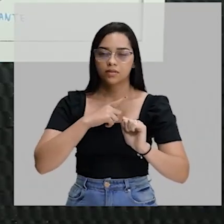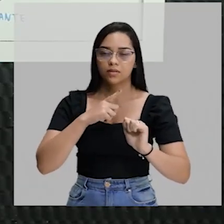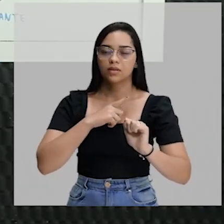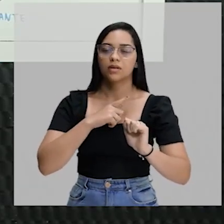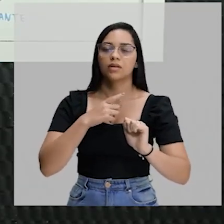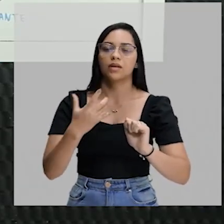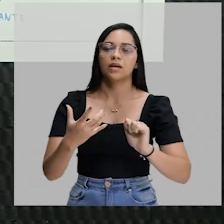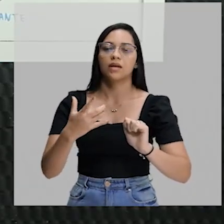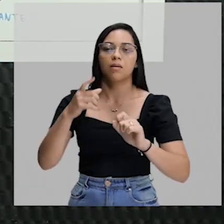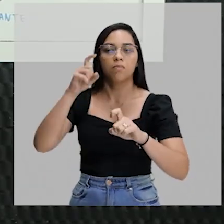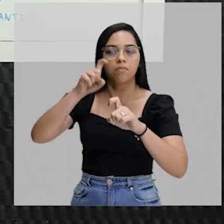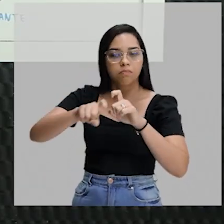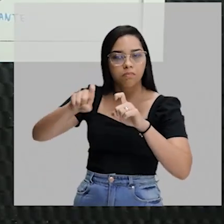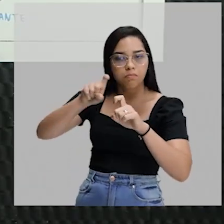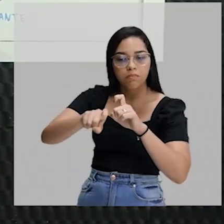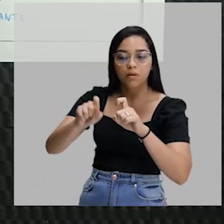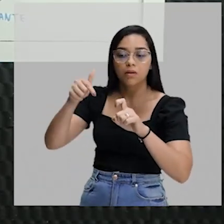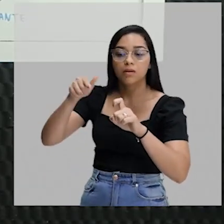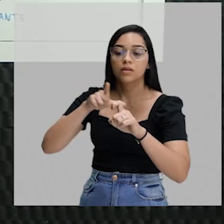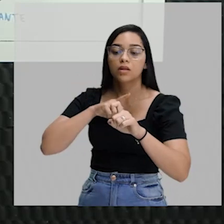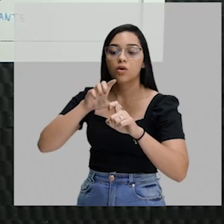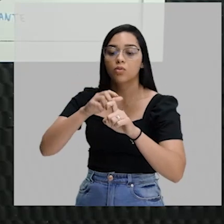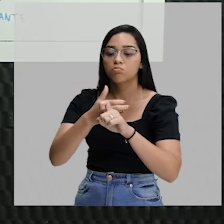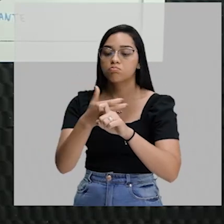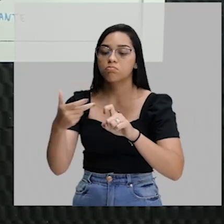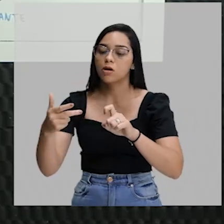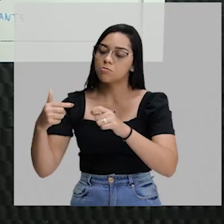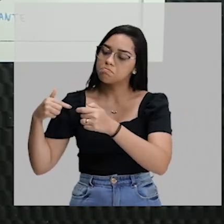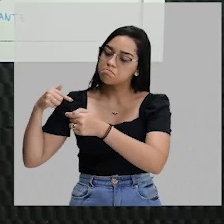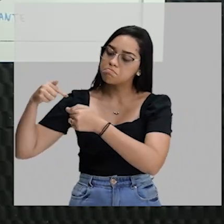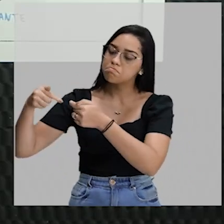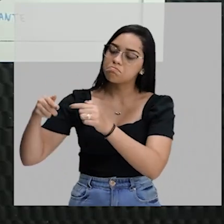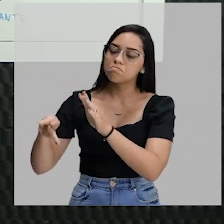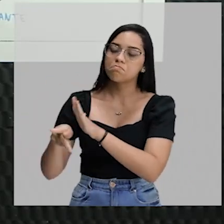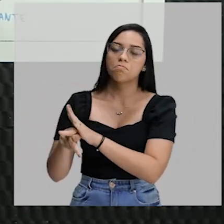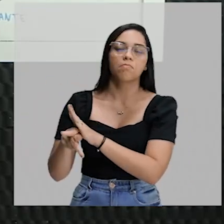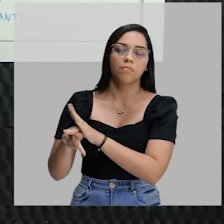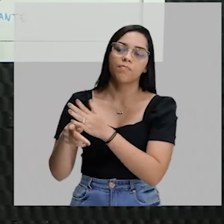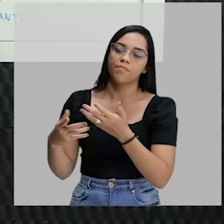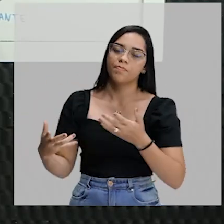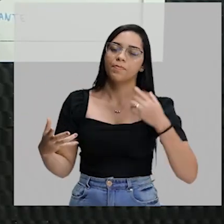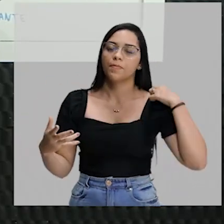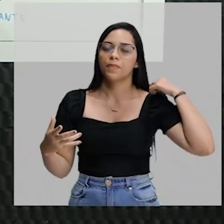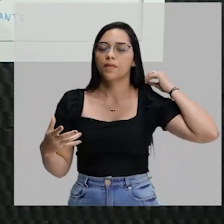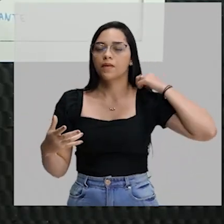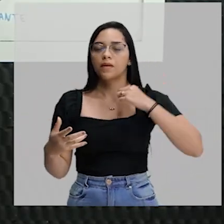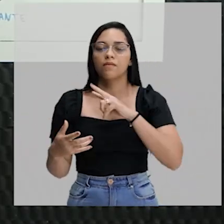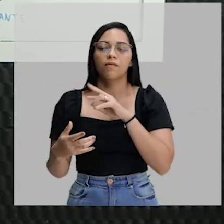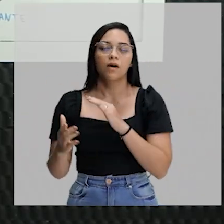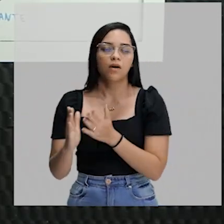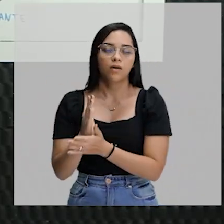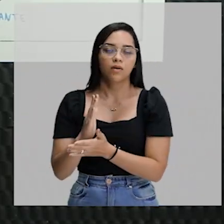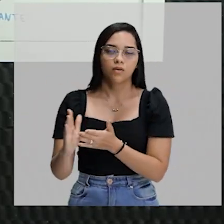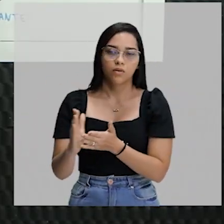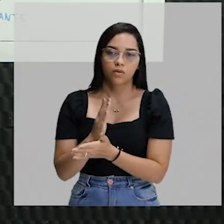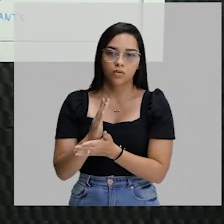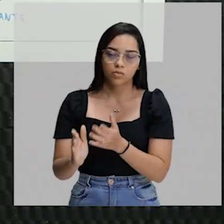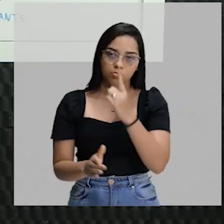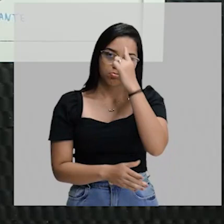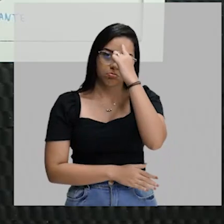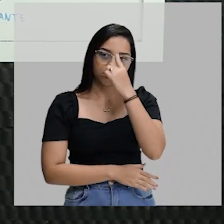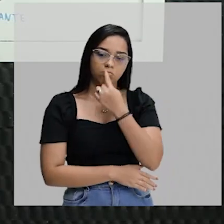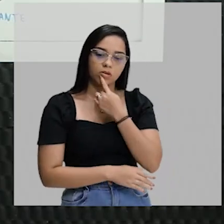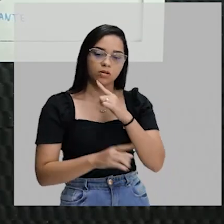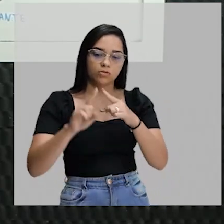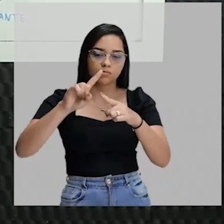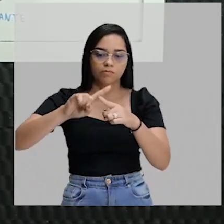contrai a relação sexual e ele tem descendente, tá certo? Então, a gente vai ver alguns símbolos